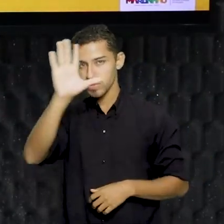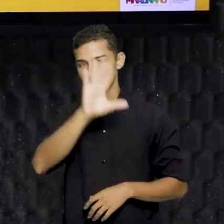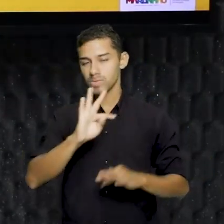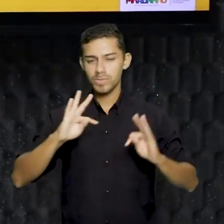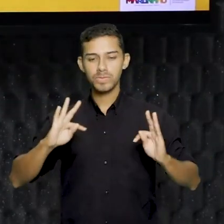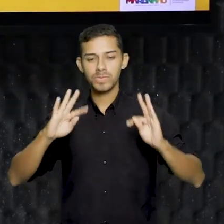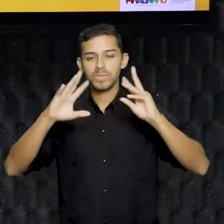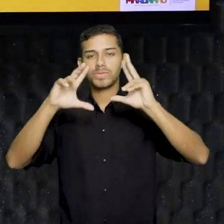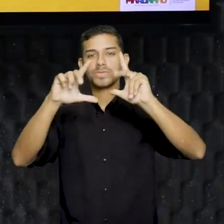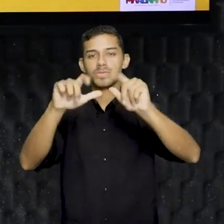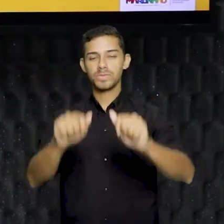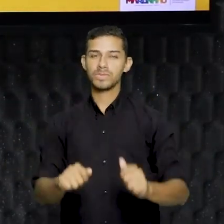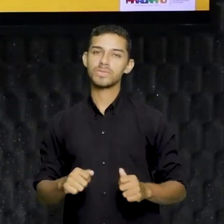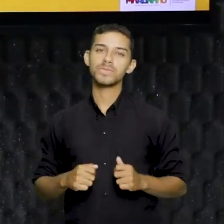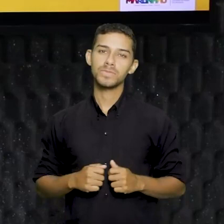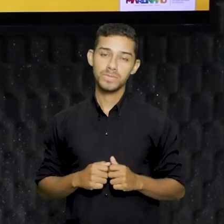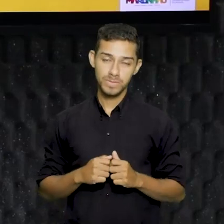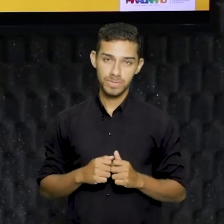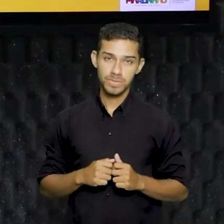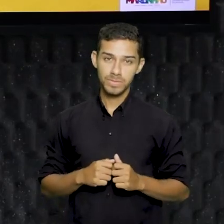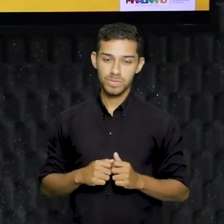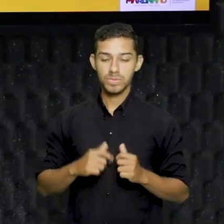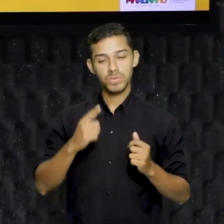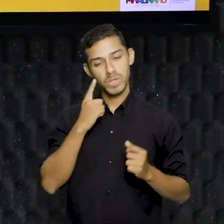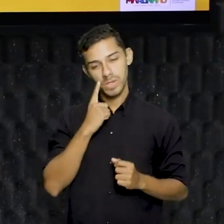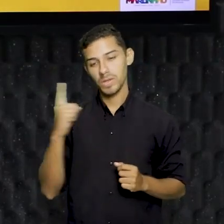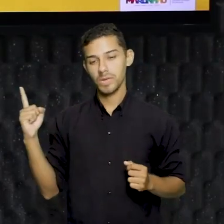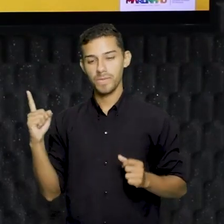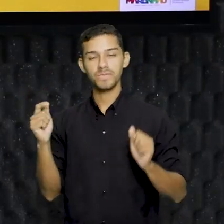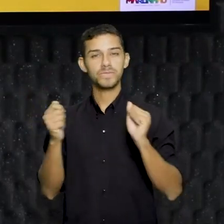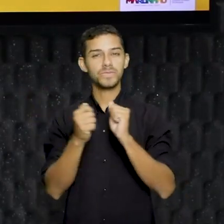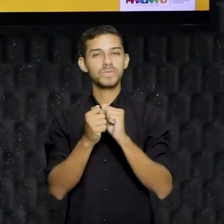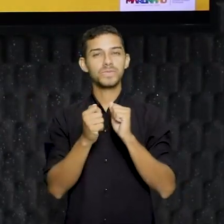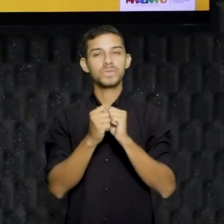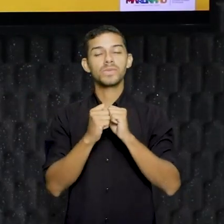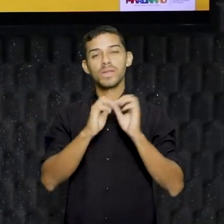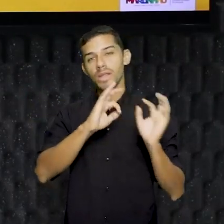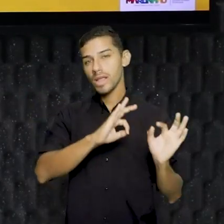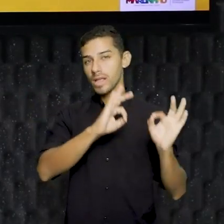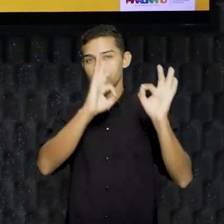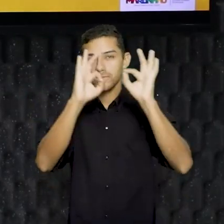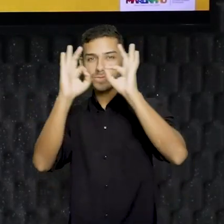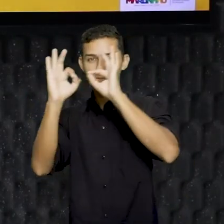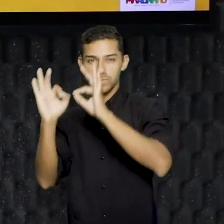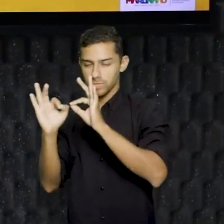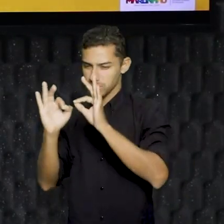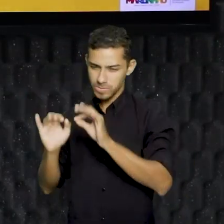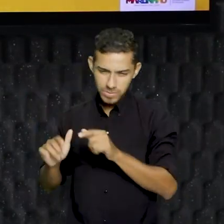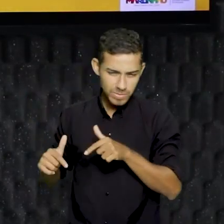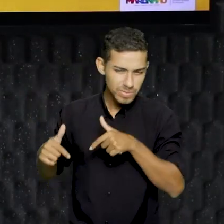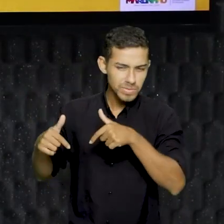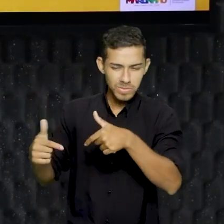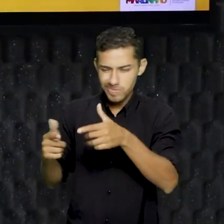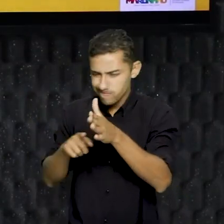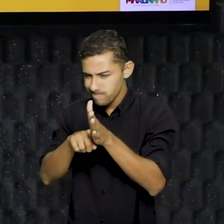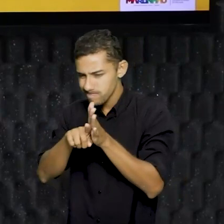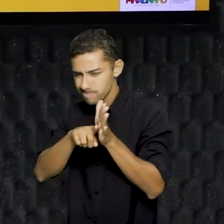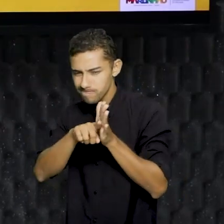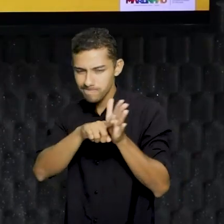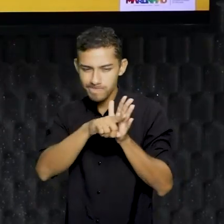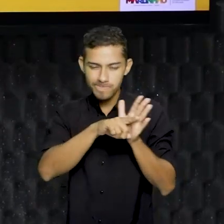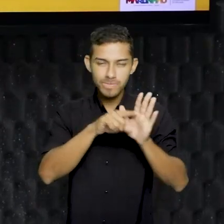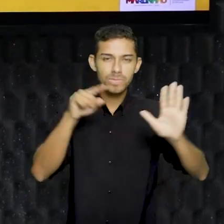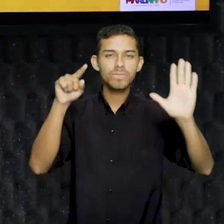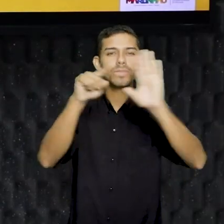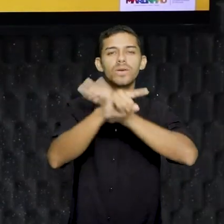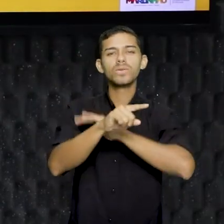queiram acompanhe conosco sigam aqui tenham Claro aquele ímpeto de maior investigação Pergunte ao seu professor